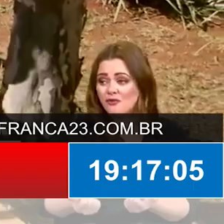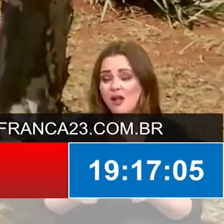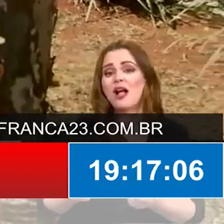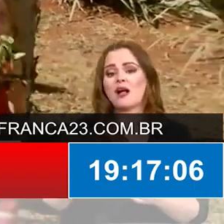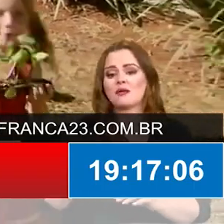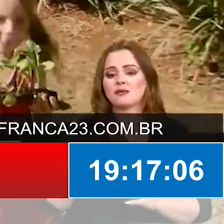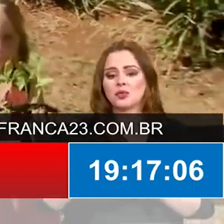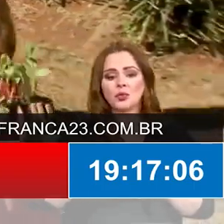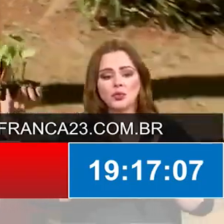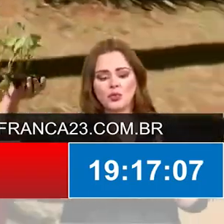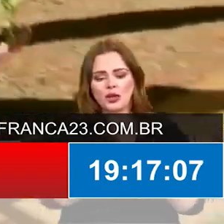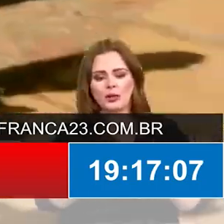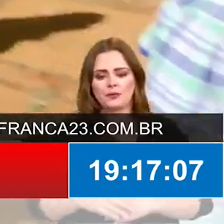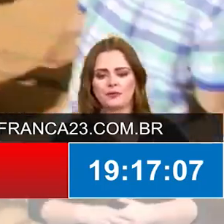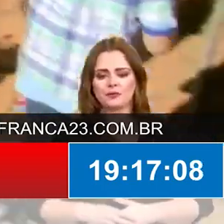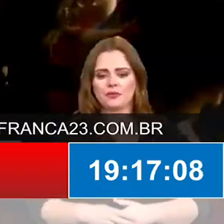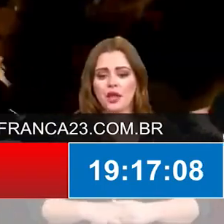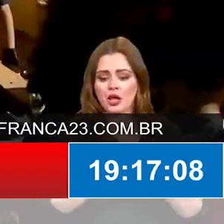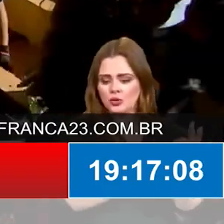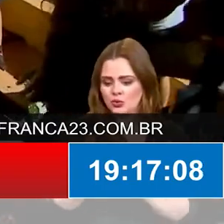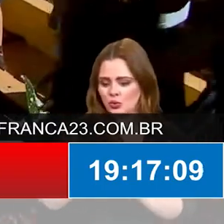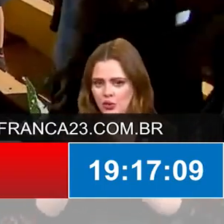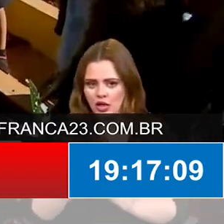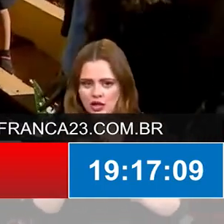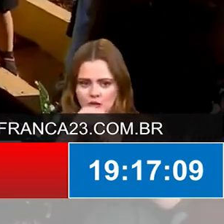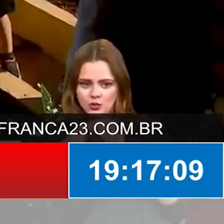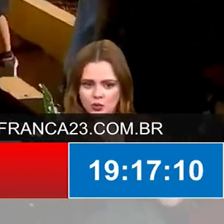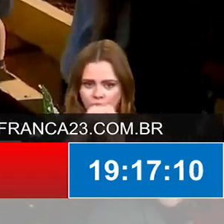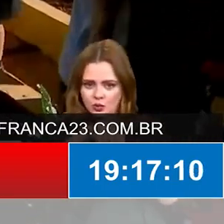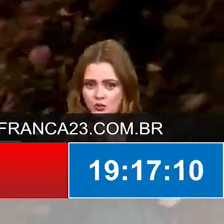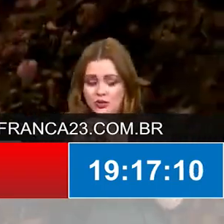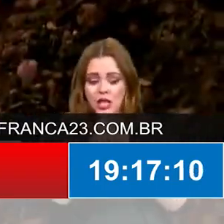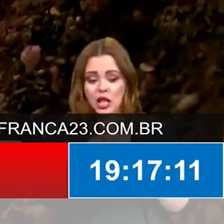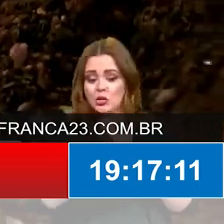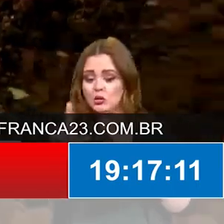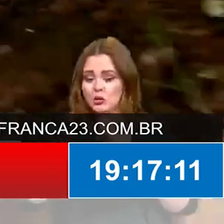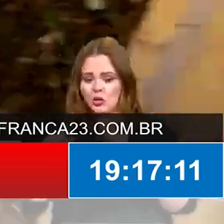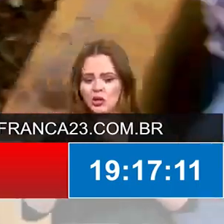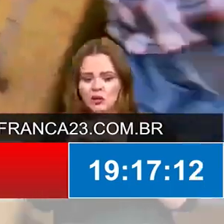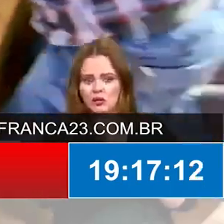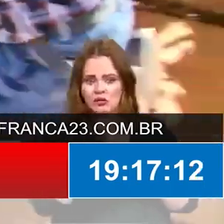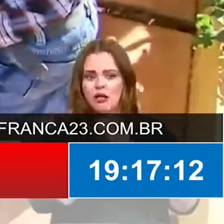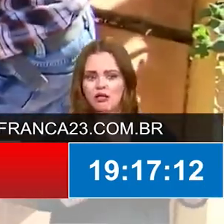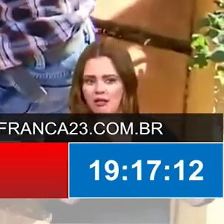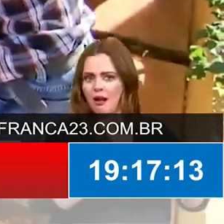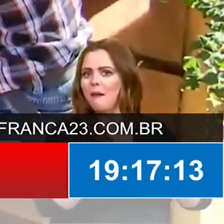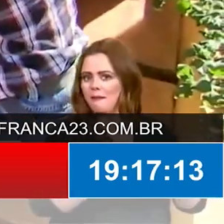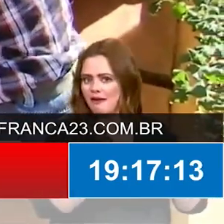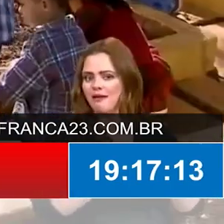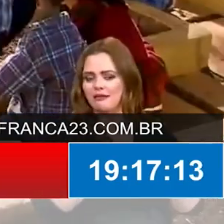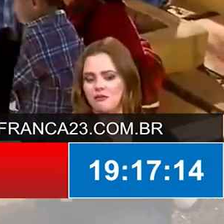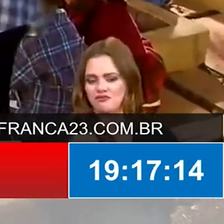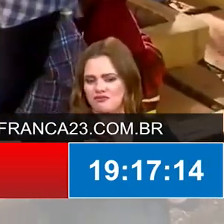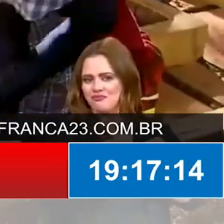Louco Parada! Eles separam as mudinhas, selecionam aquelas que vão ser plantadas e colocam a mão na massa, ou melhor, na